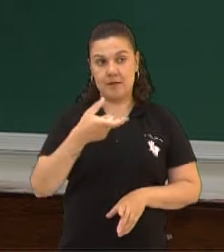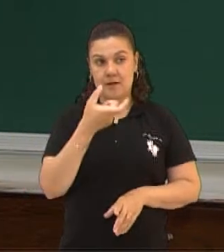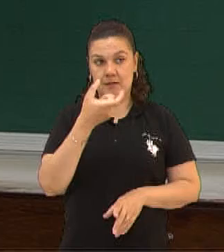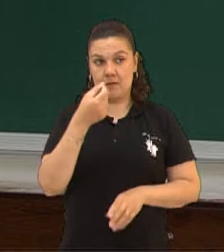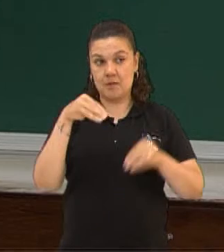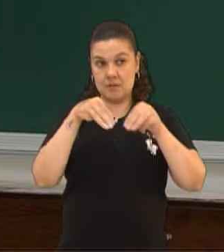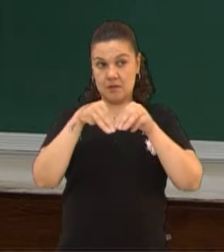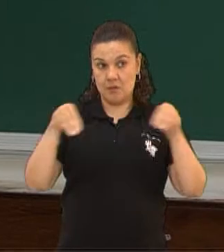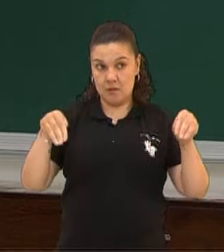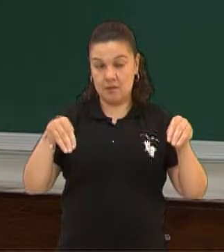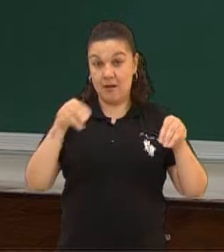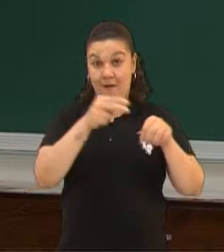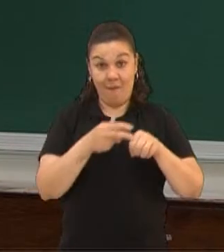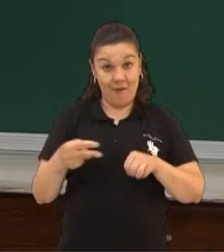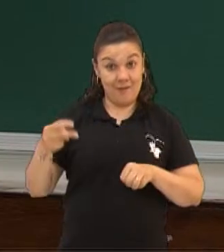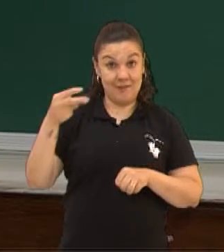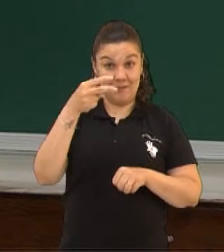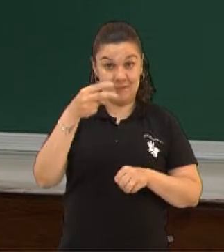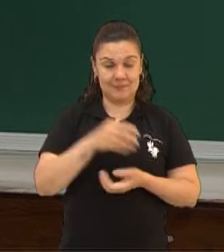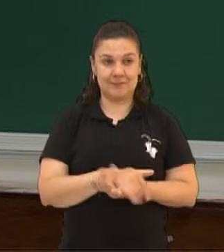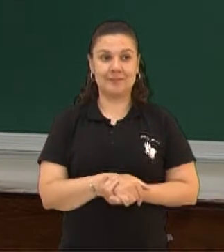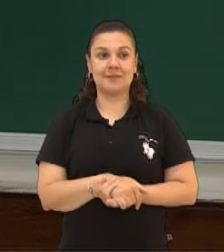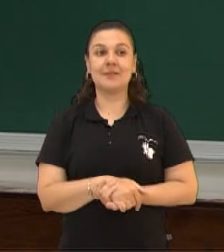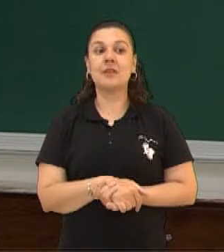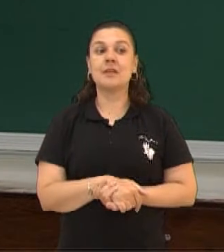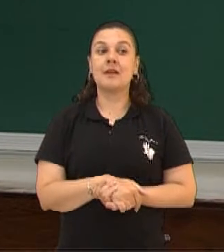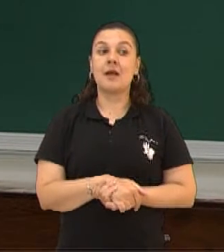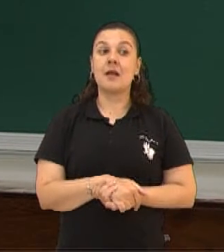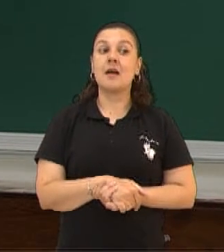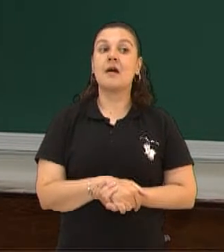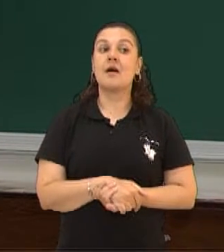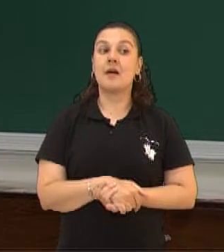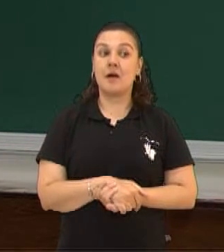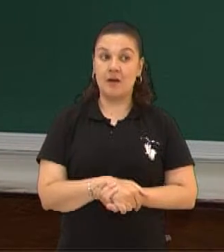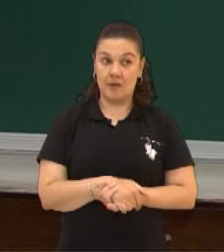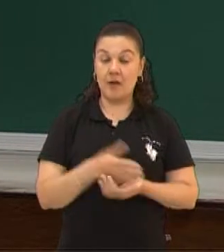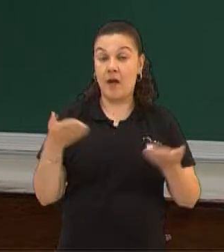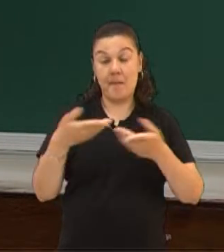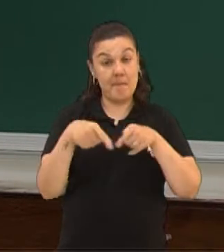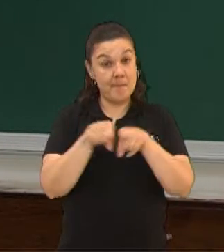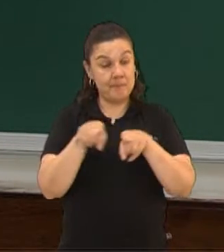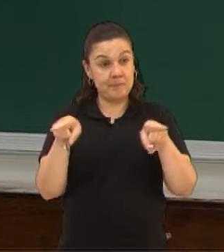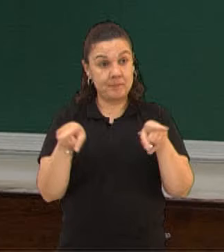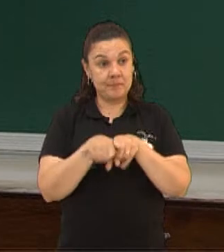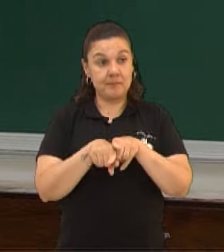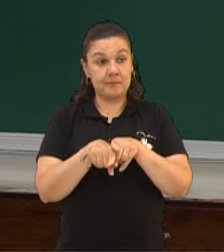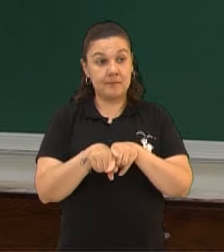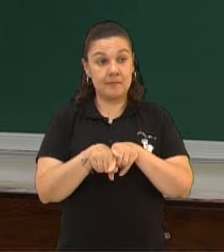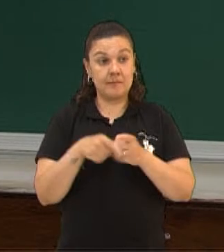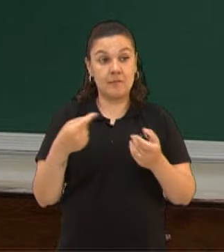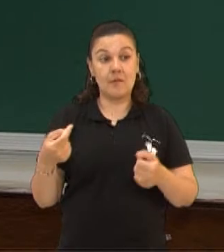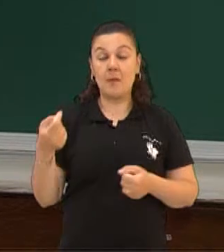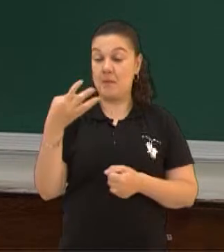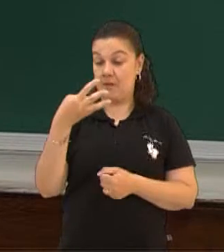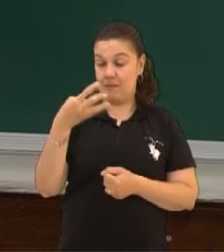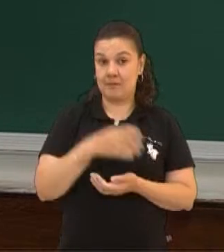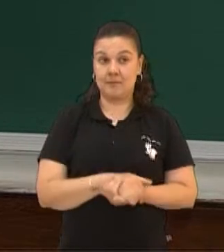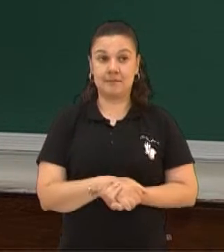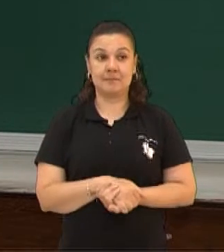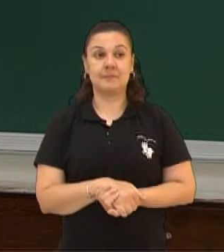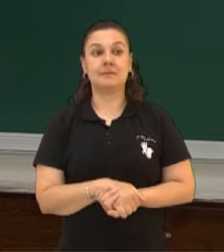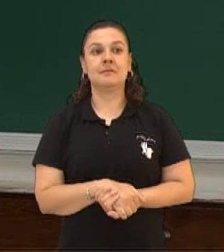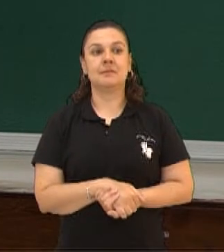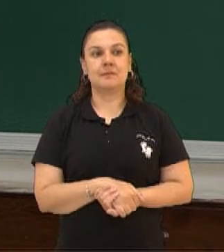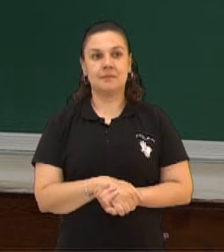7,20 metros quadrados. A parede 3. Vamos fazer o mesmo processo para a parede 4, tá